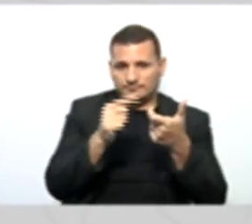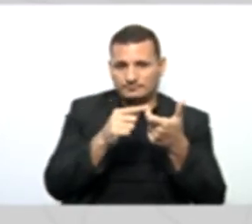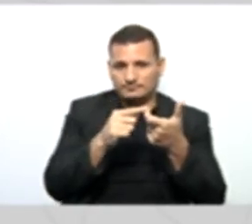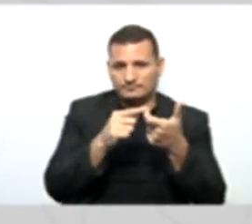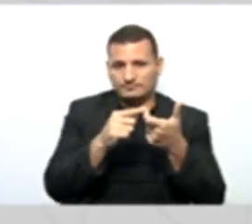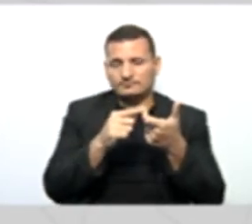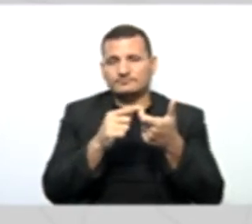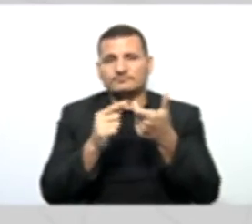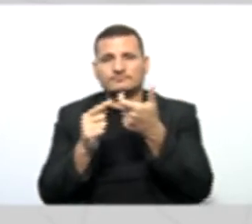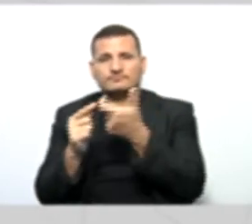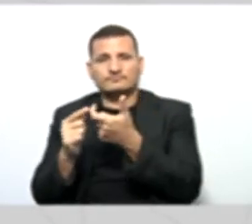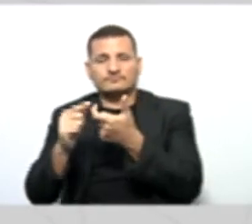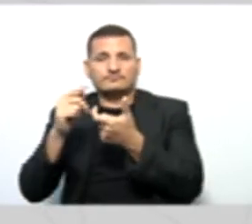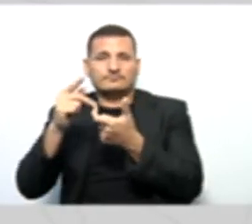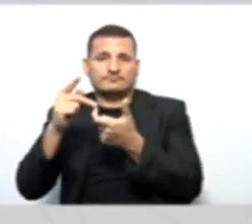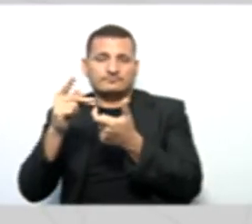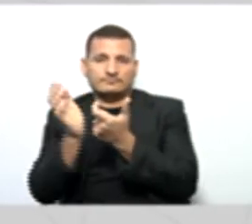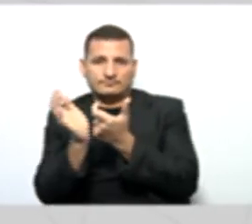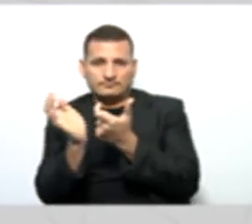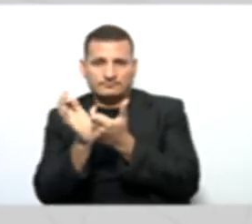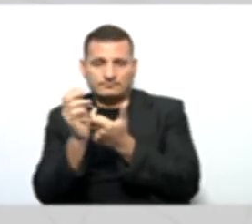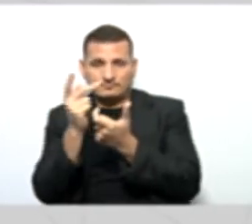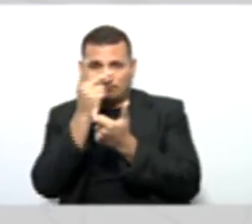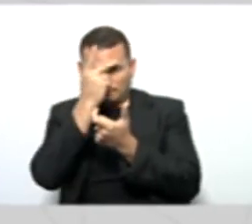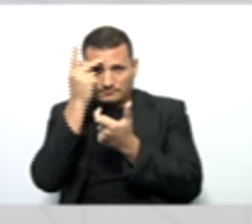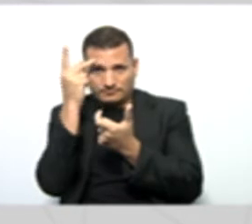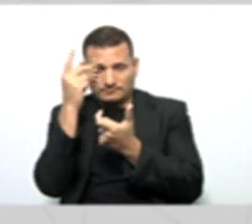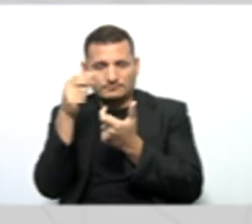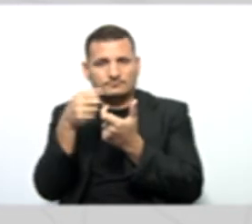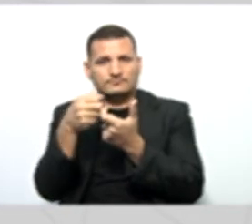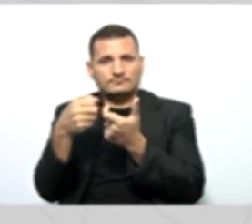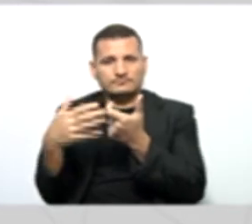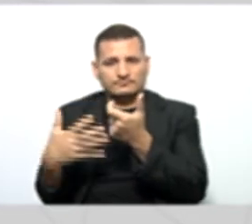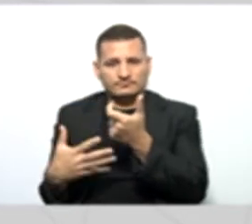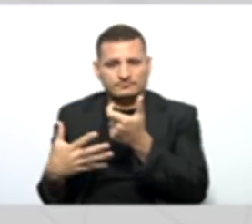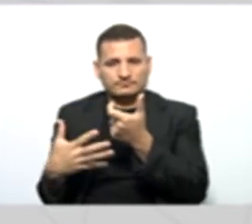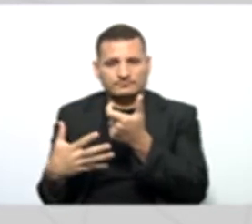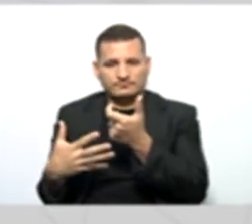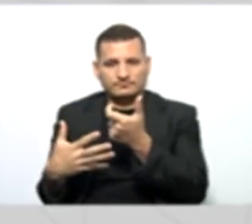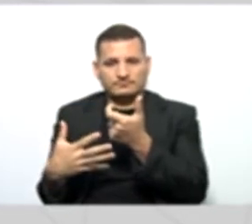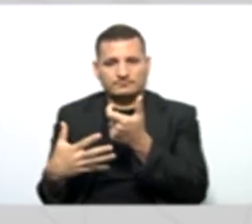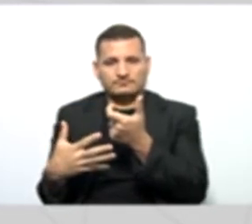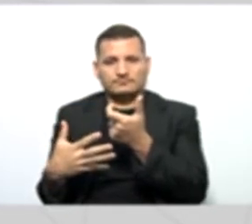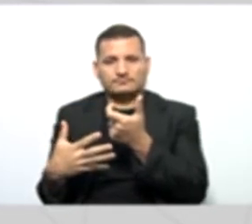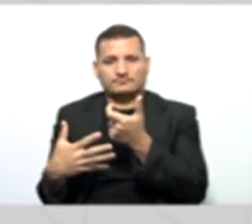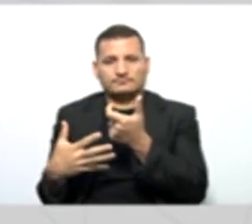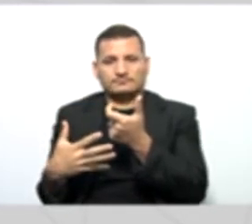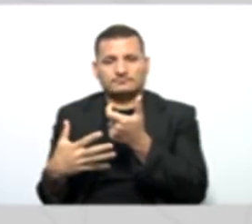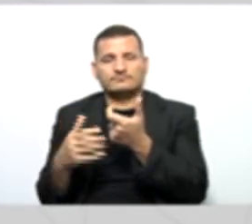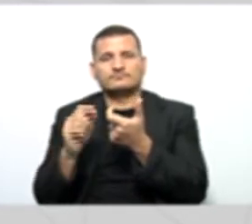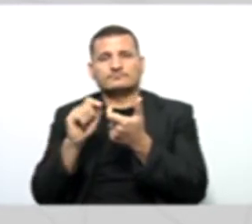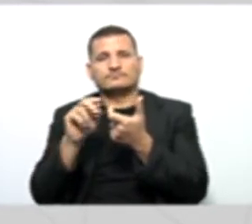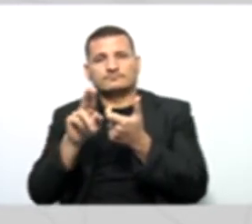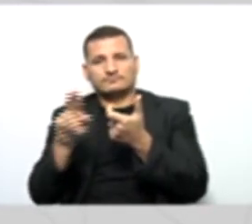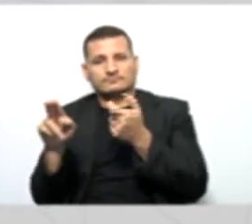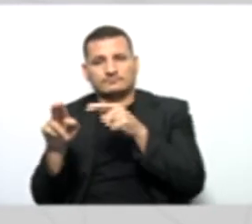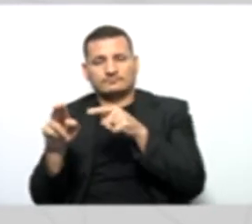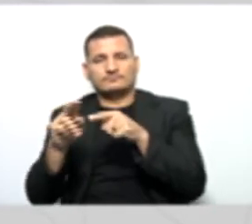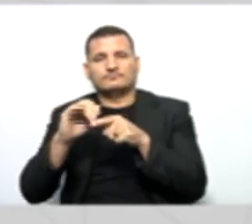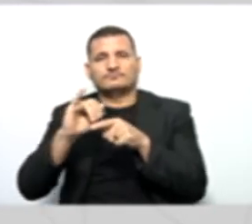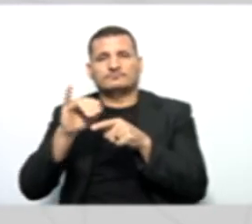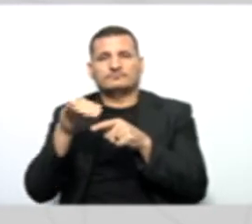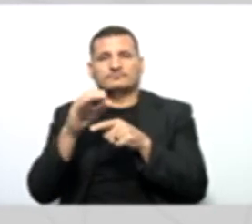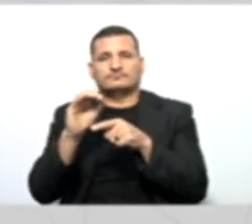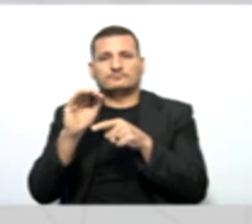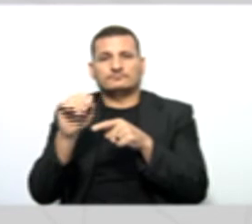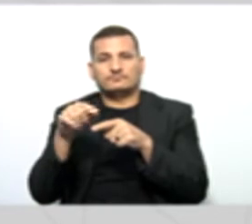possuir as características da classe pessoa e os seguintes atributos. O nome vai ser João